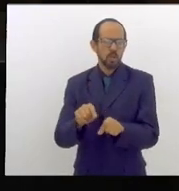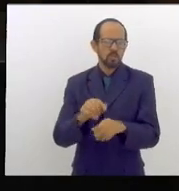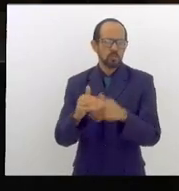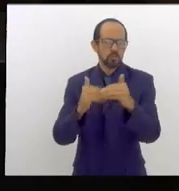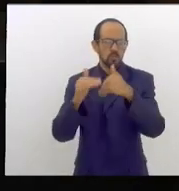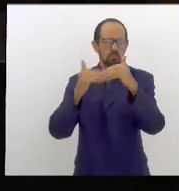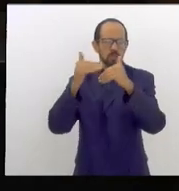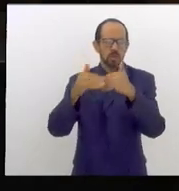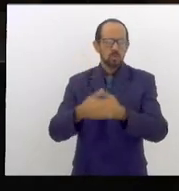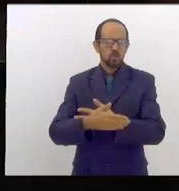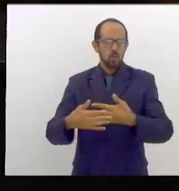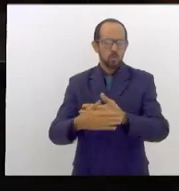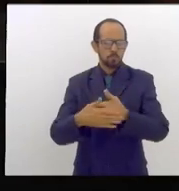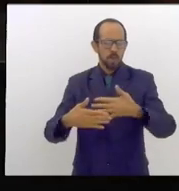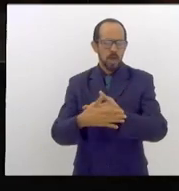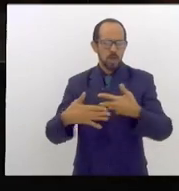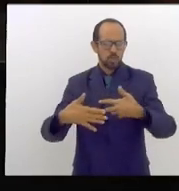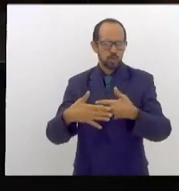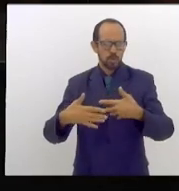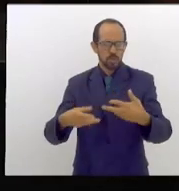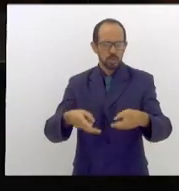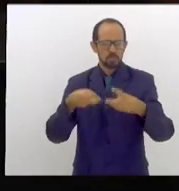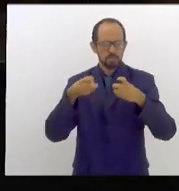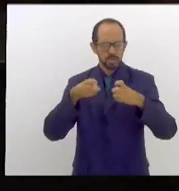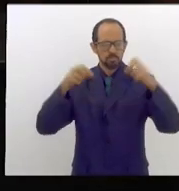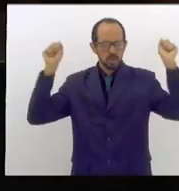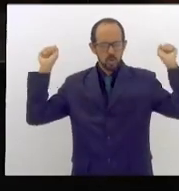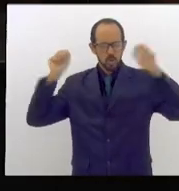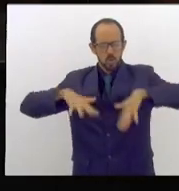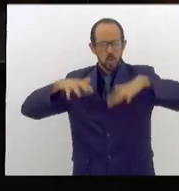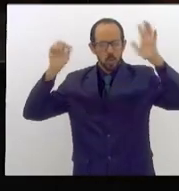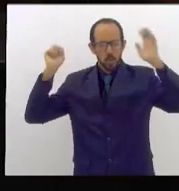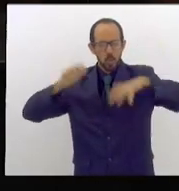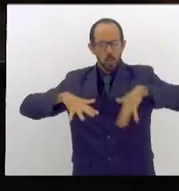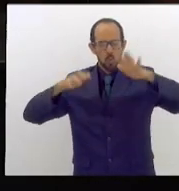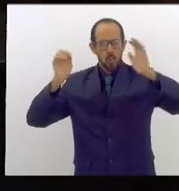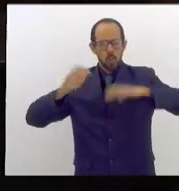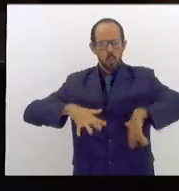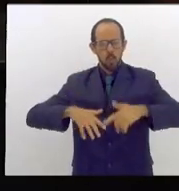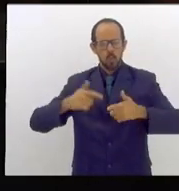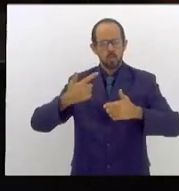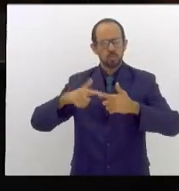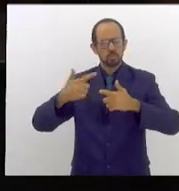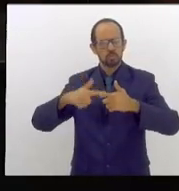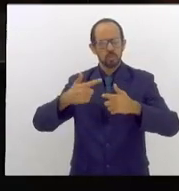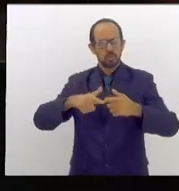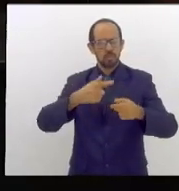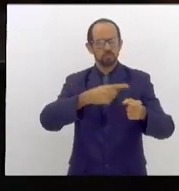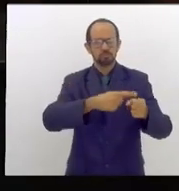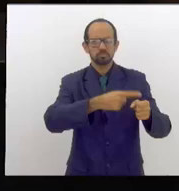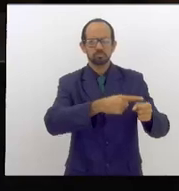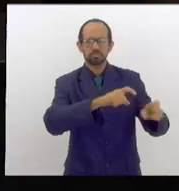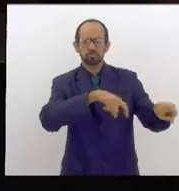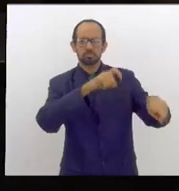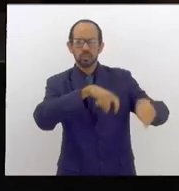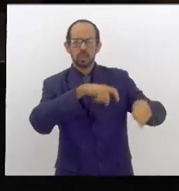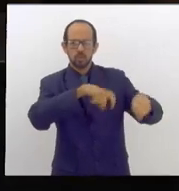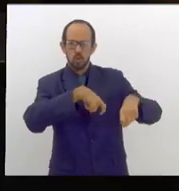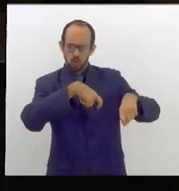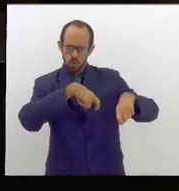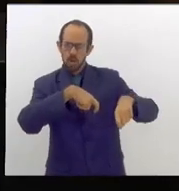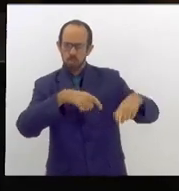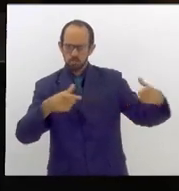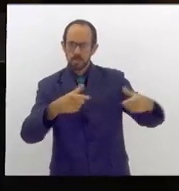tá vendo agora as chuvas castigando as pequenas cidades no interior do Rio de Janeiro e a gente fala